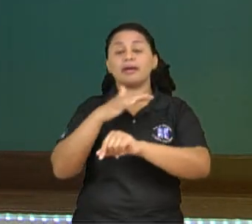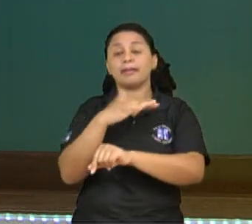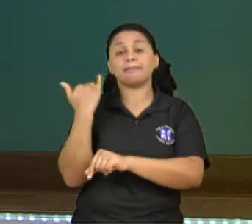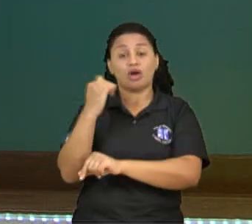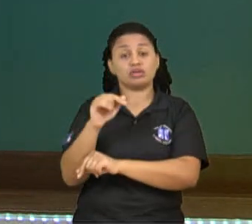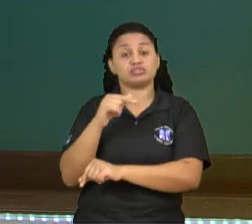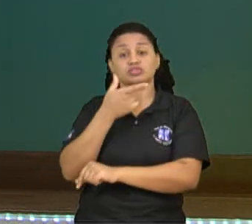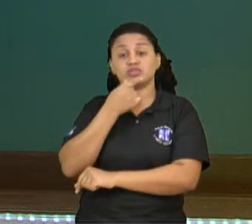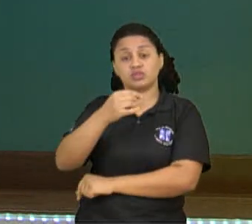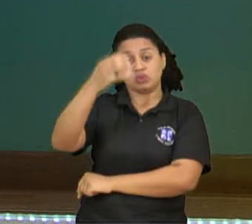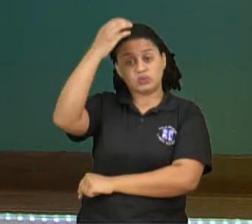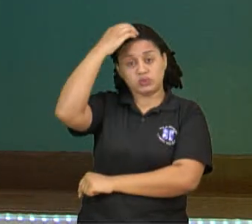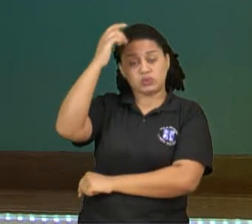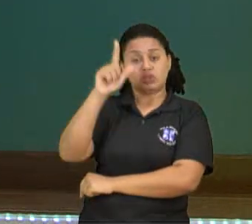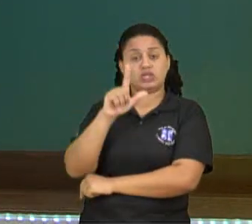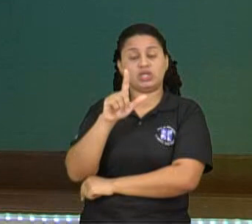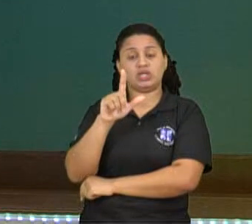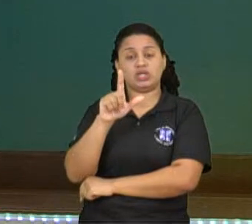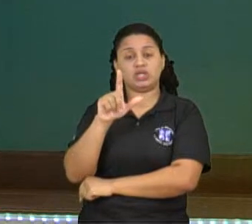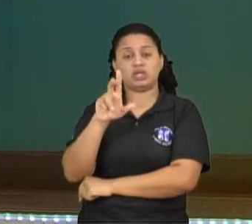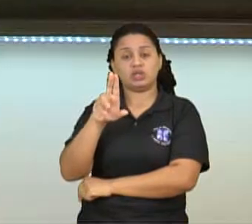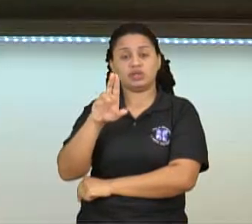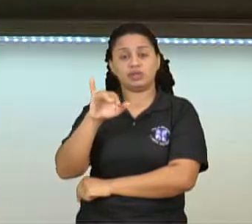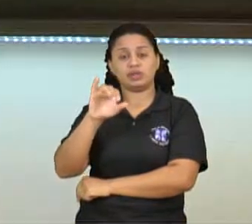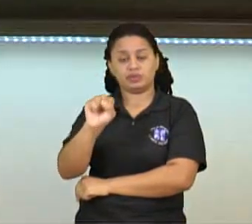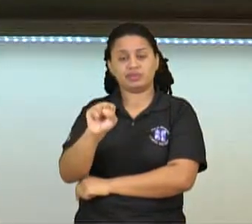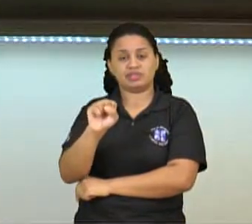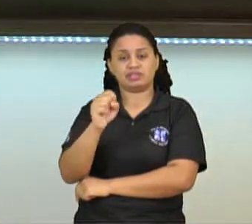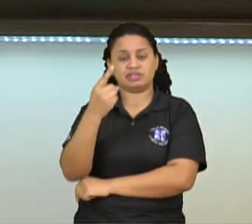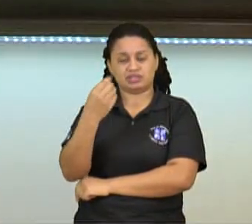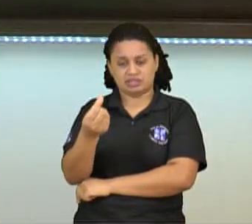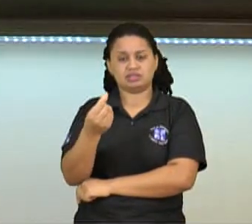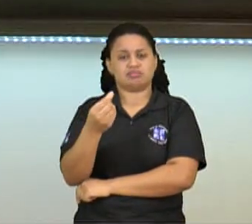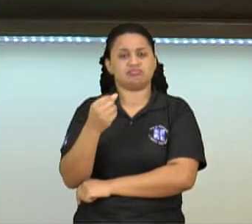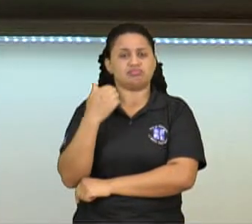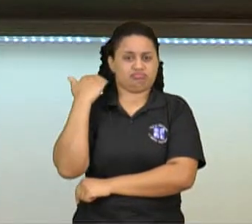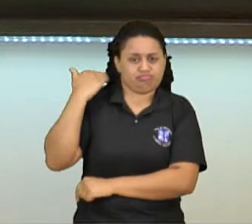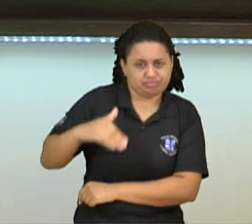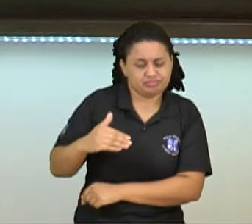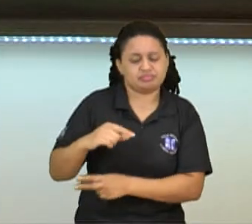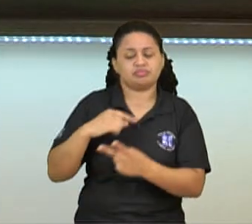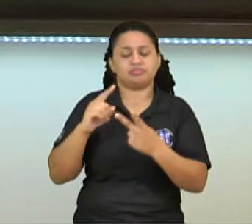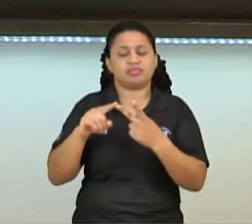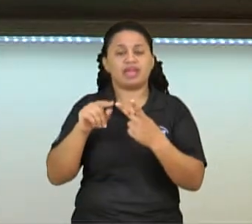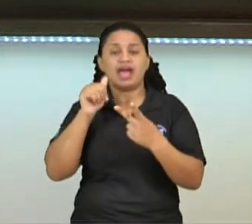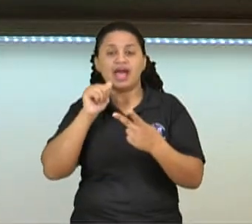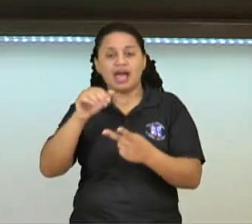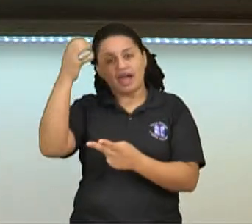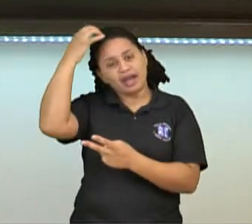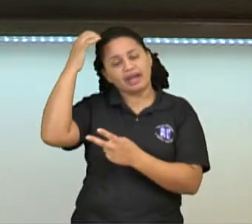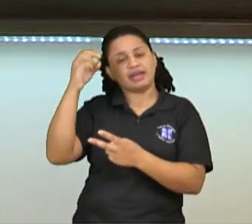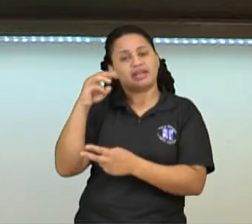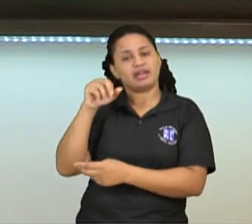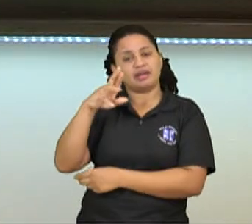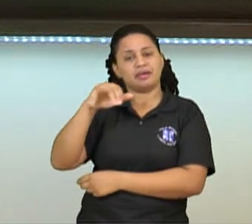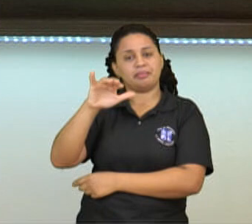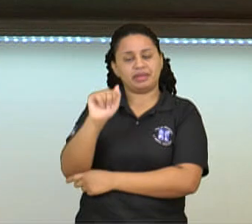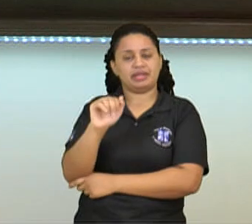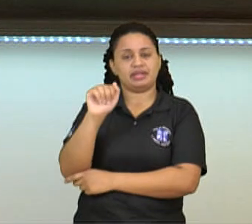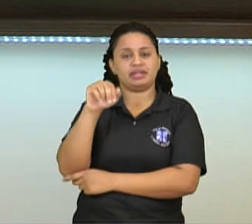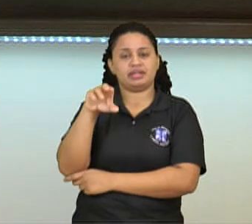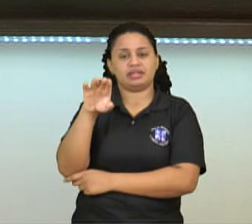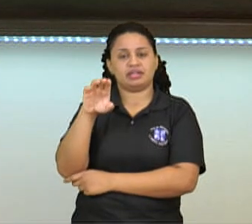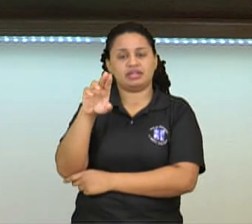Luís XVI vai ser guilhotinado, Maria Antonieta também será guilhotinada. Os jacobinos assumem